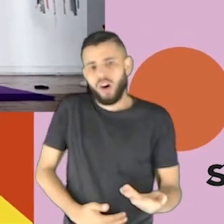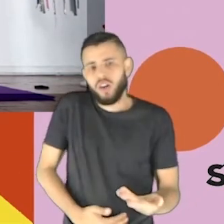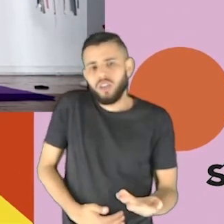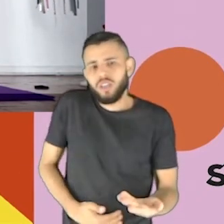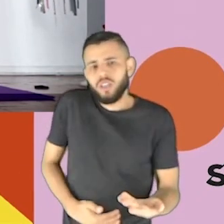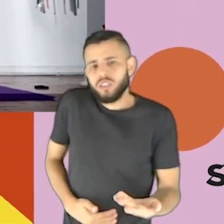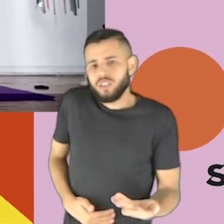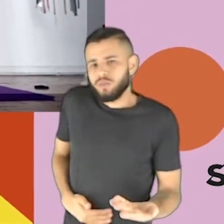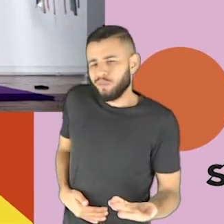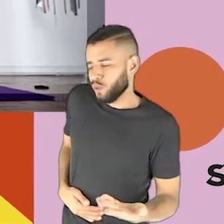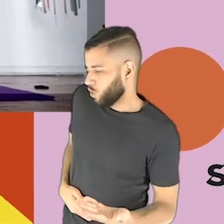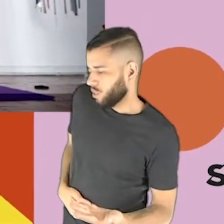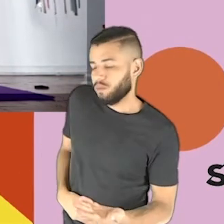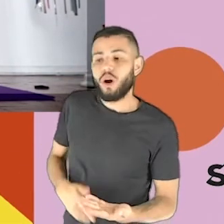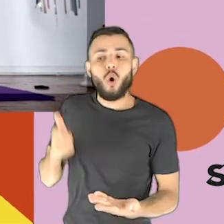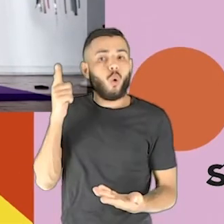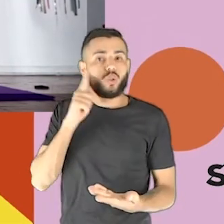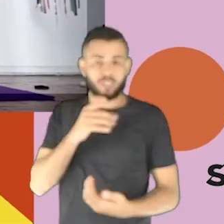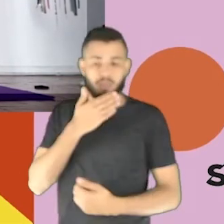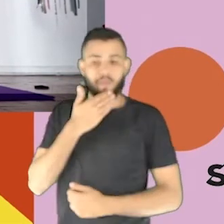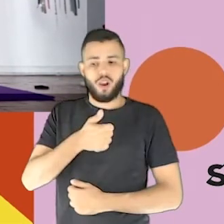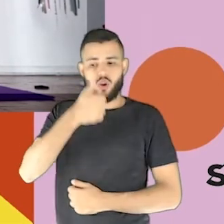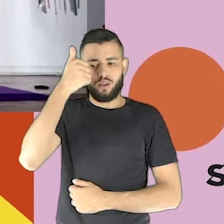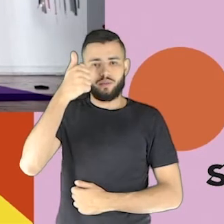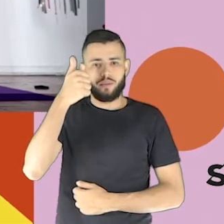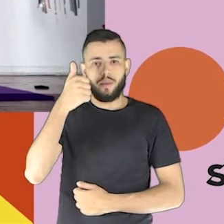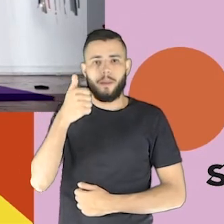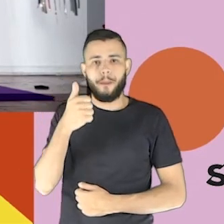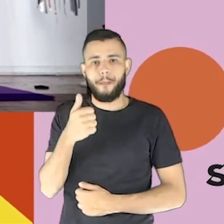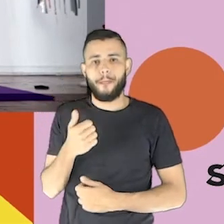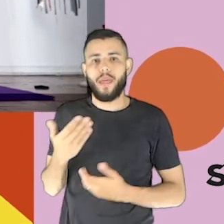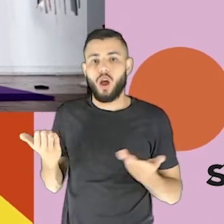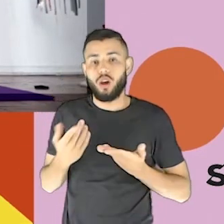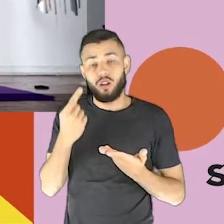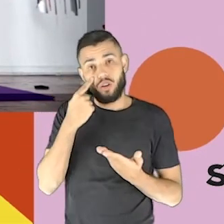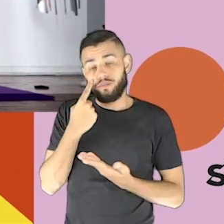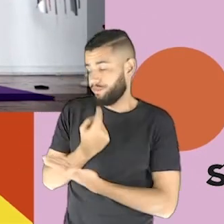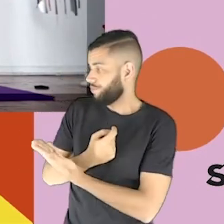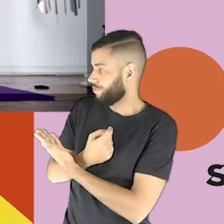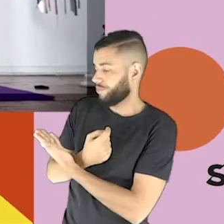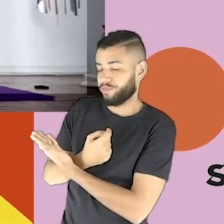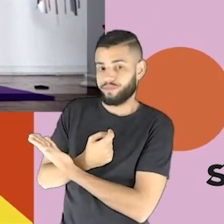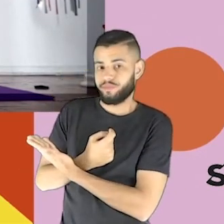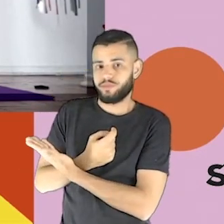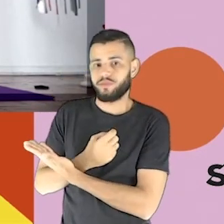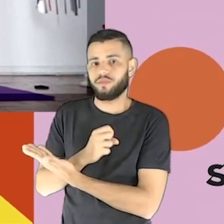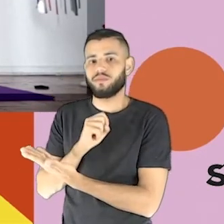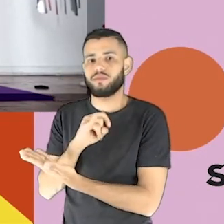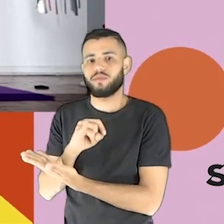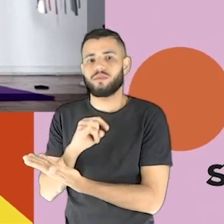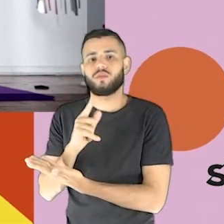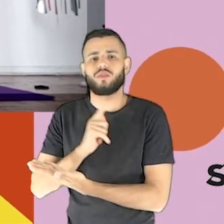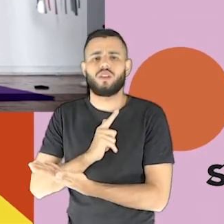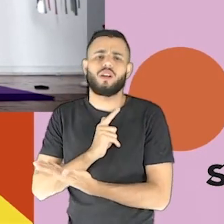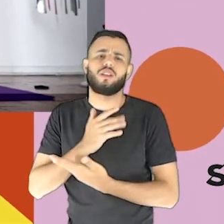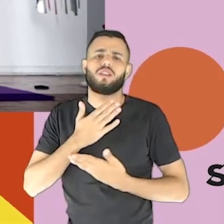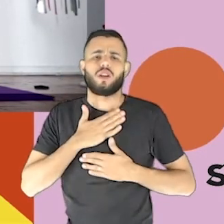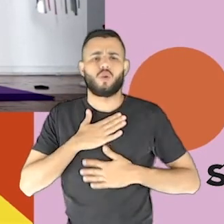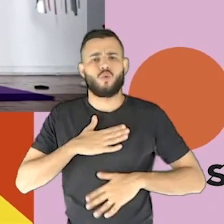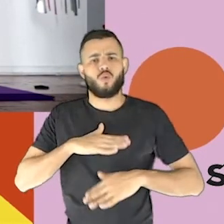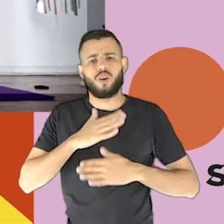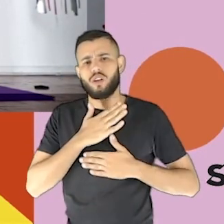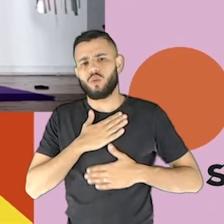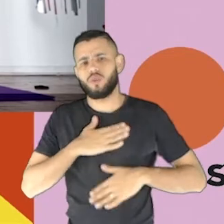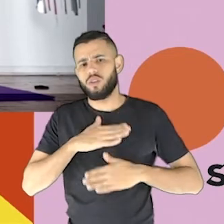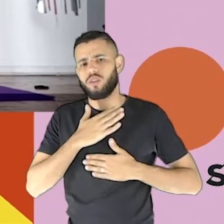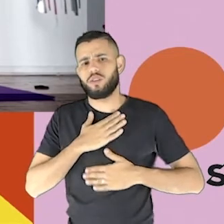conseguir torcer melhor. O meu braço direito vai lá pra cima. Se estiver tranquilo aqui pra você, você pode